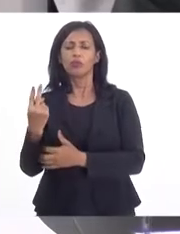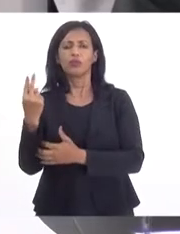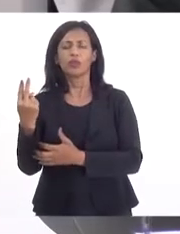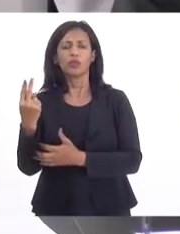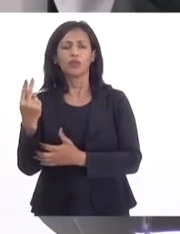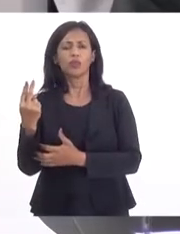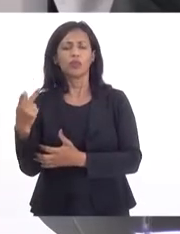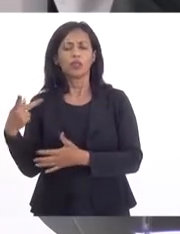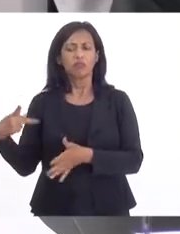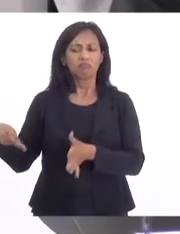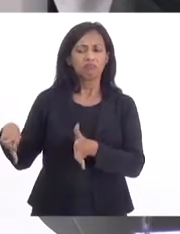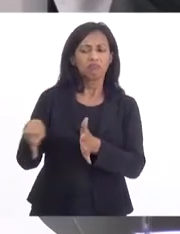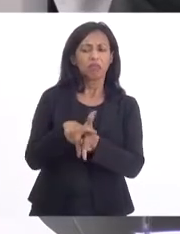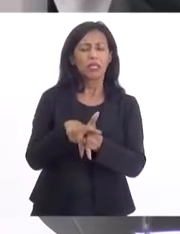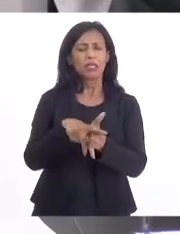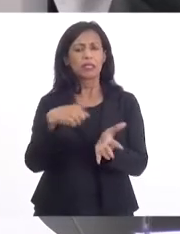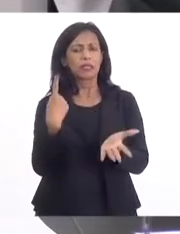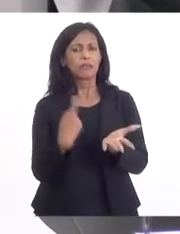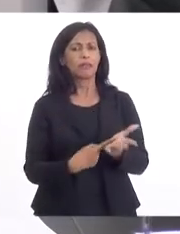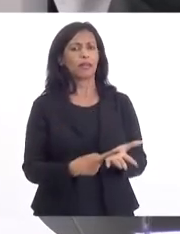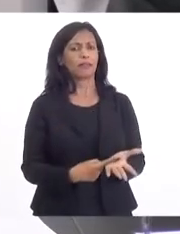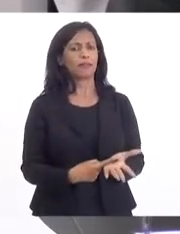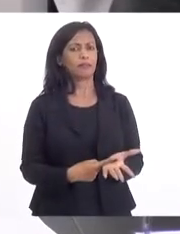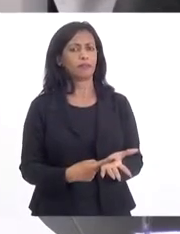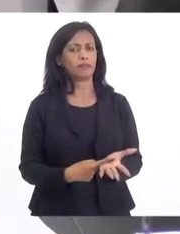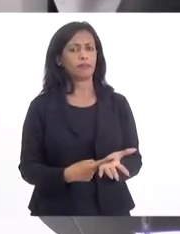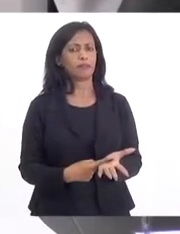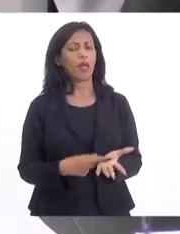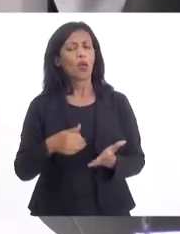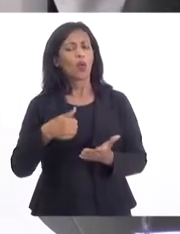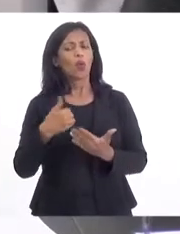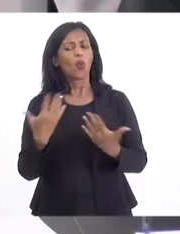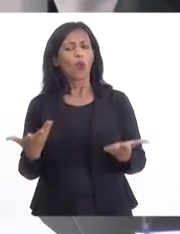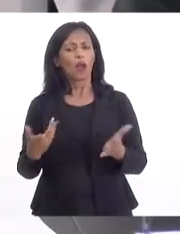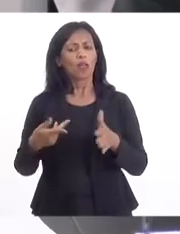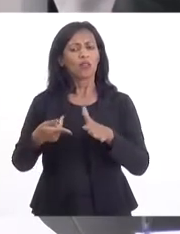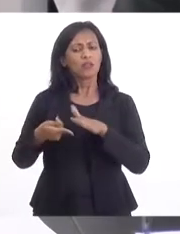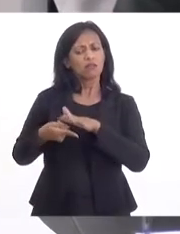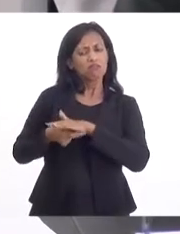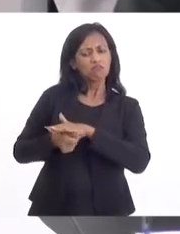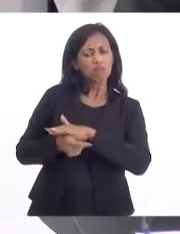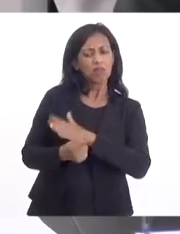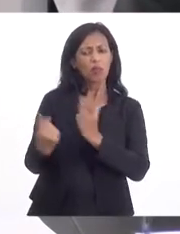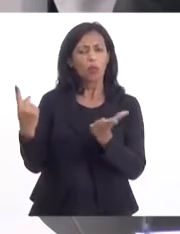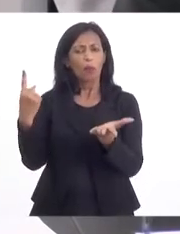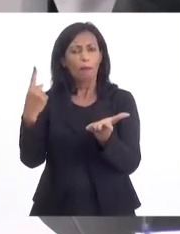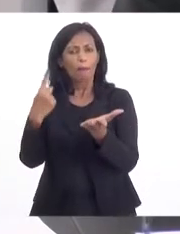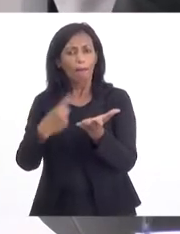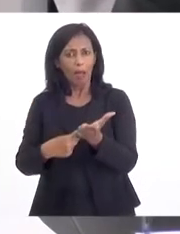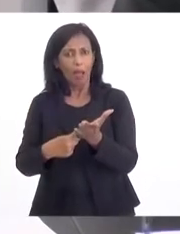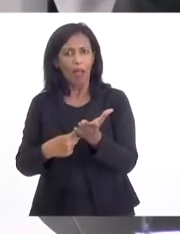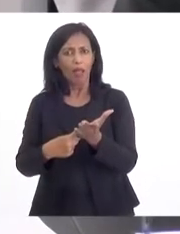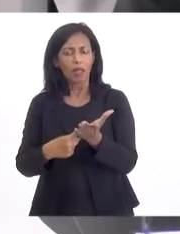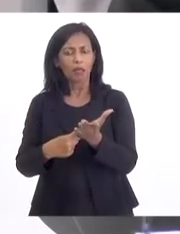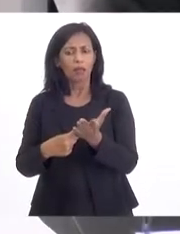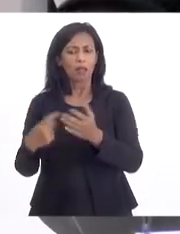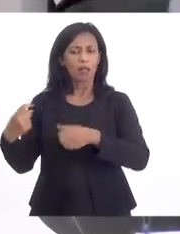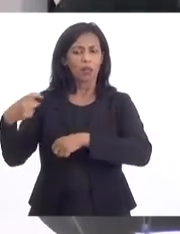que fazem parte do pacto? Quais destes investimentos do pacto estão na fase de